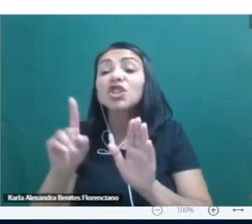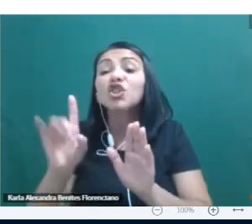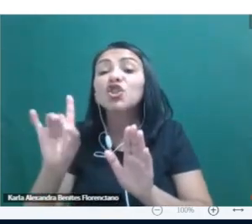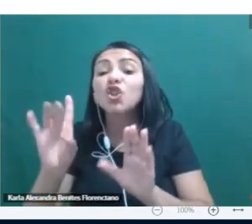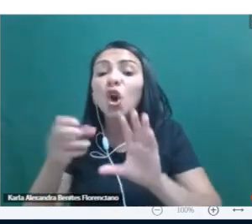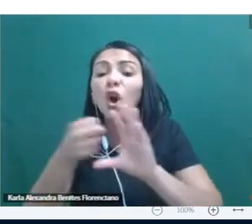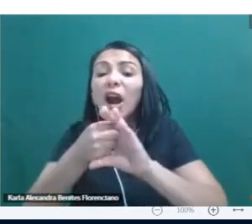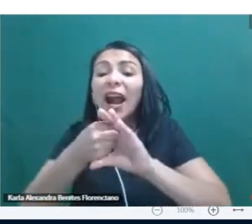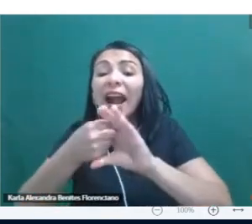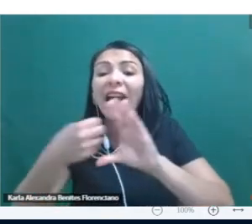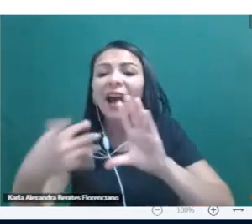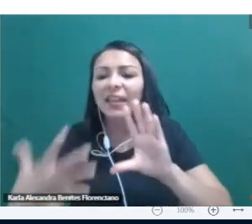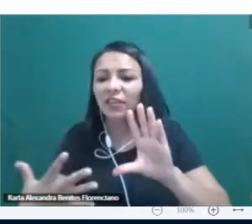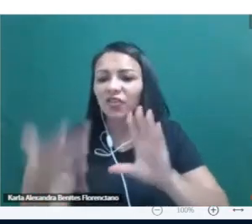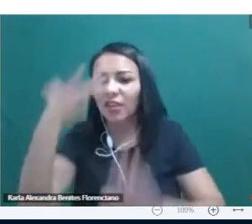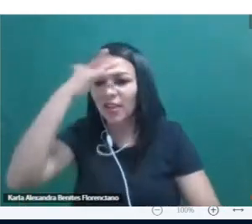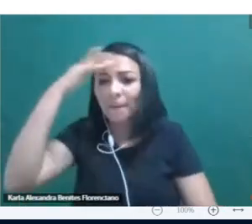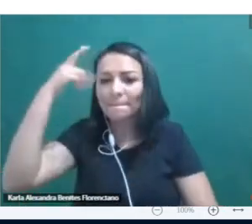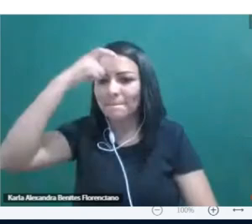característica,